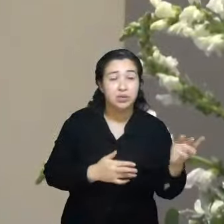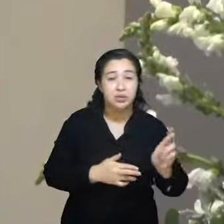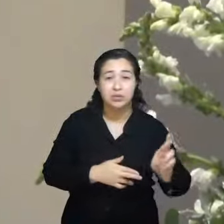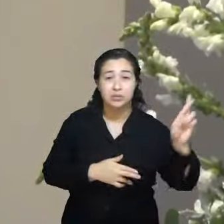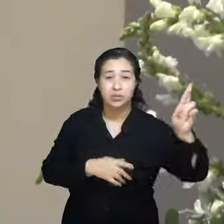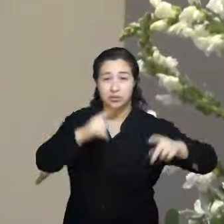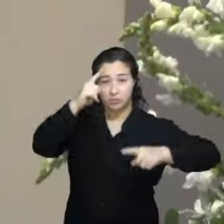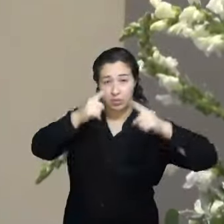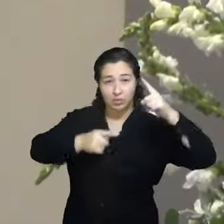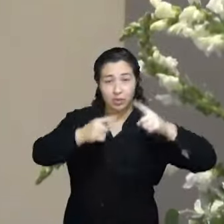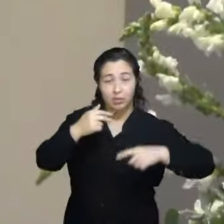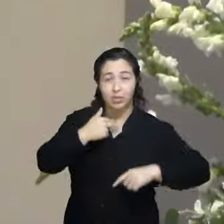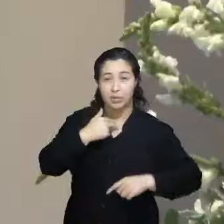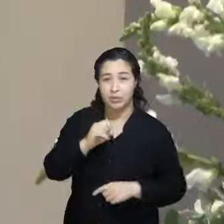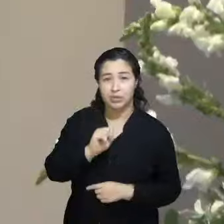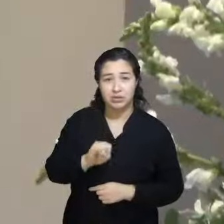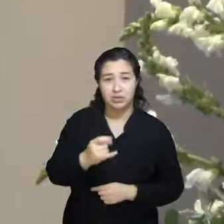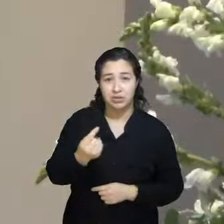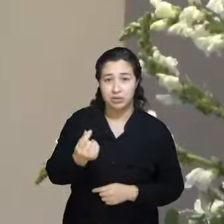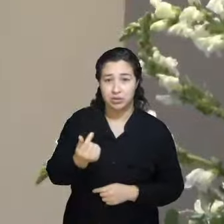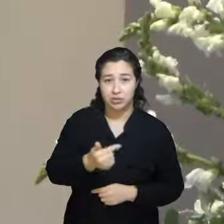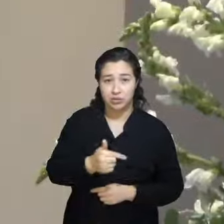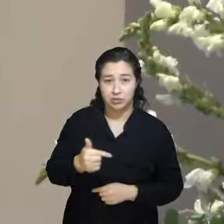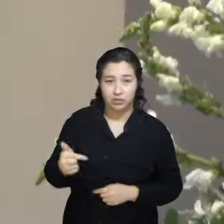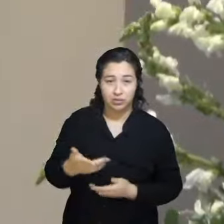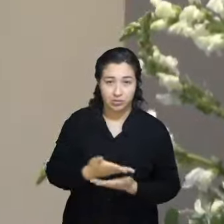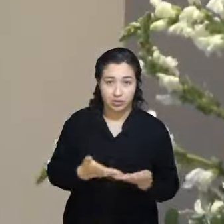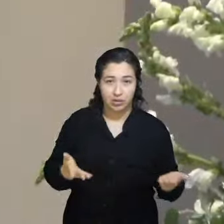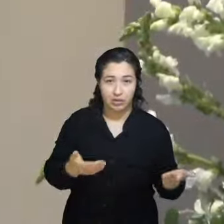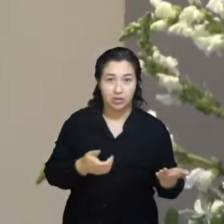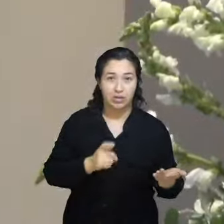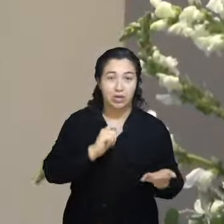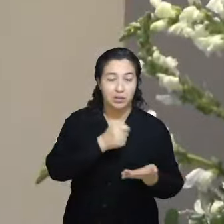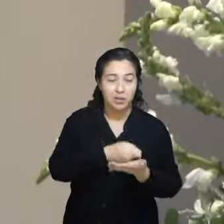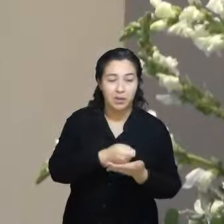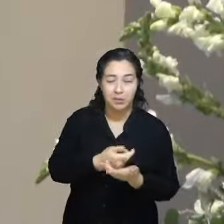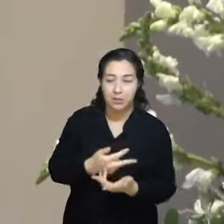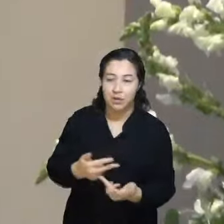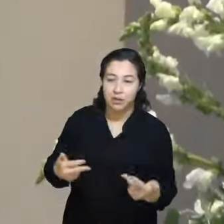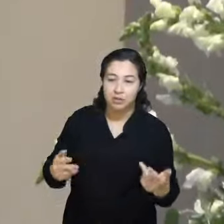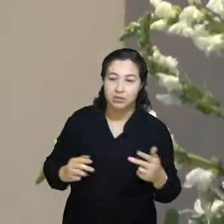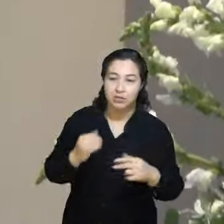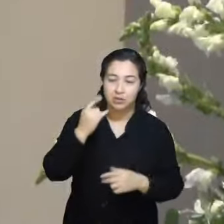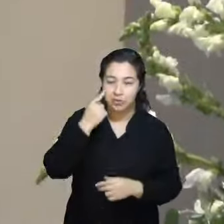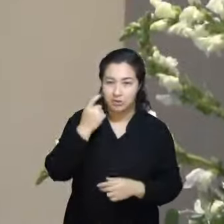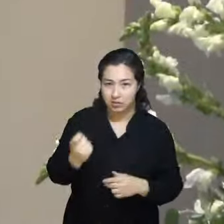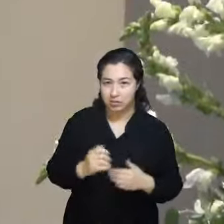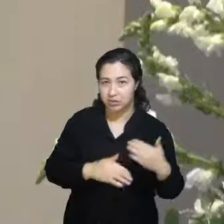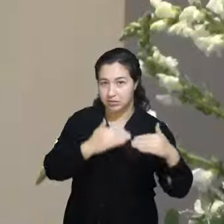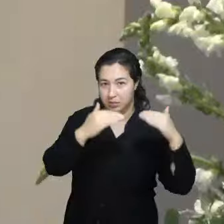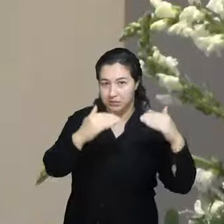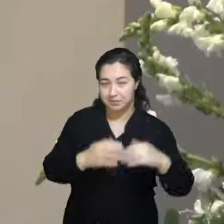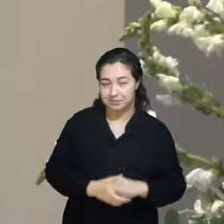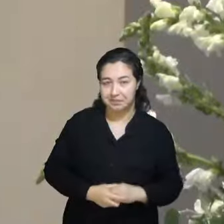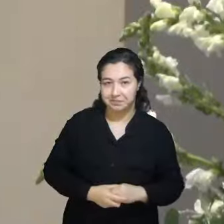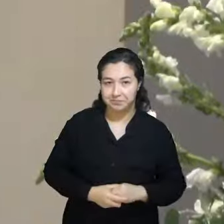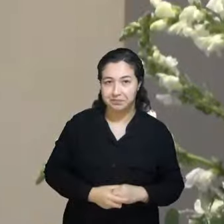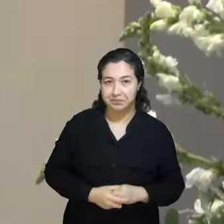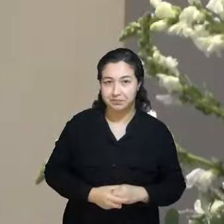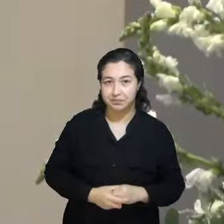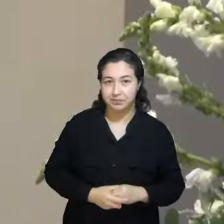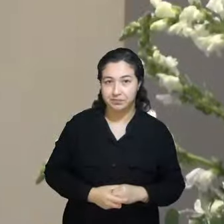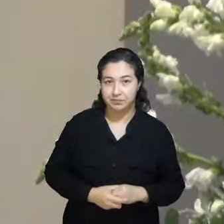financeiras que possam satisfazer as suas necessidades de desenvolvimento e interesses a condição primária em